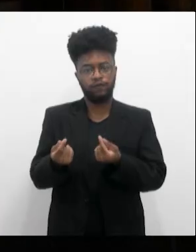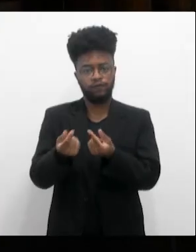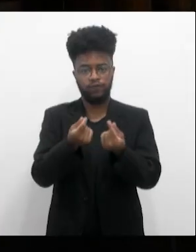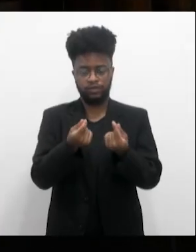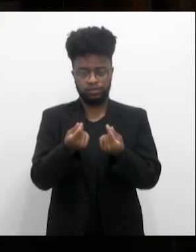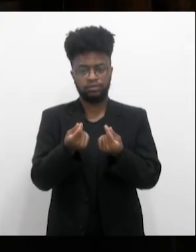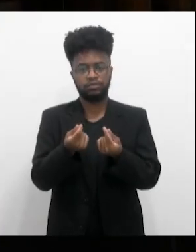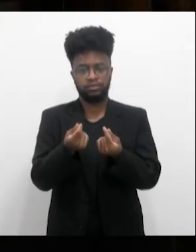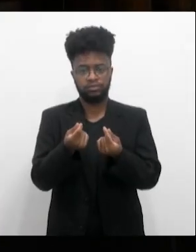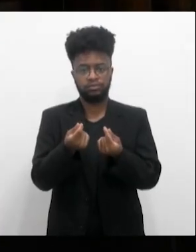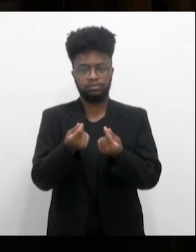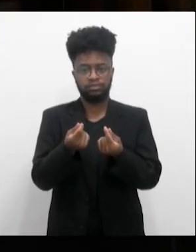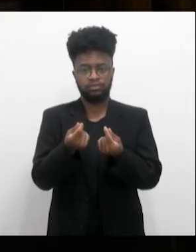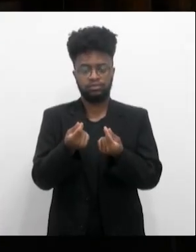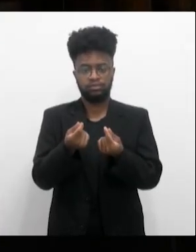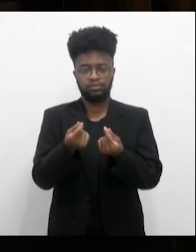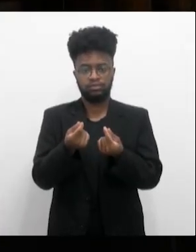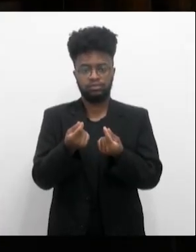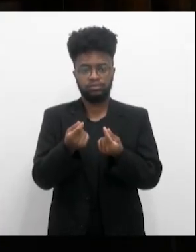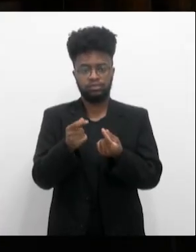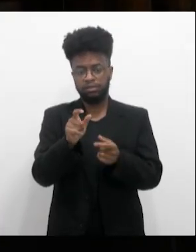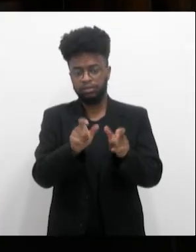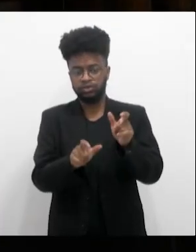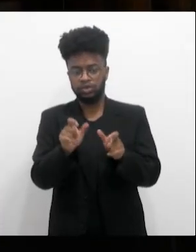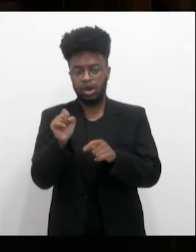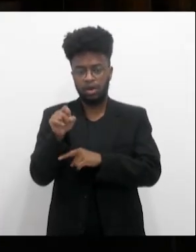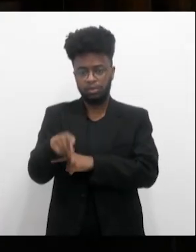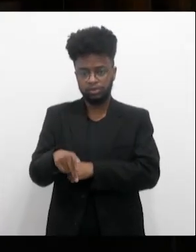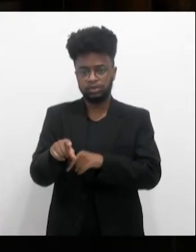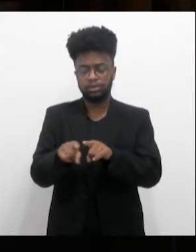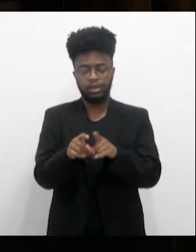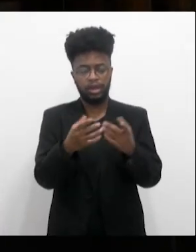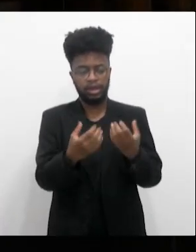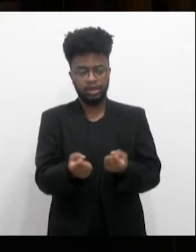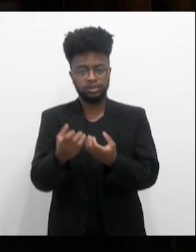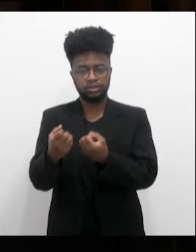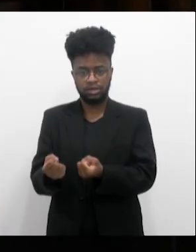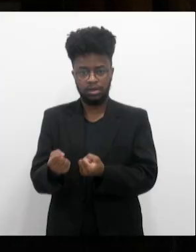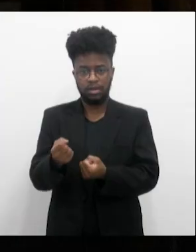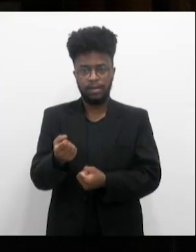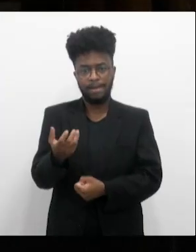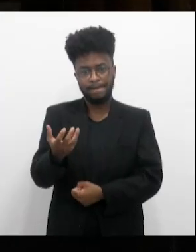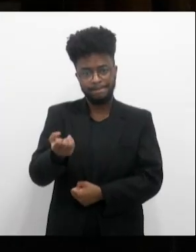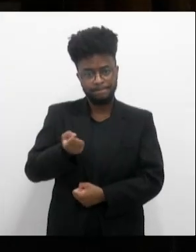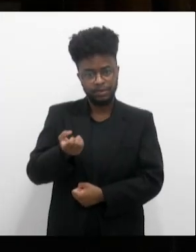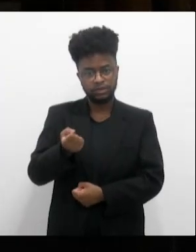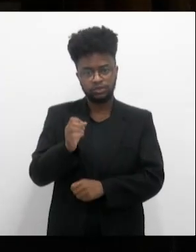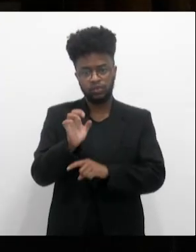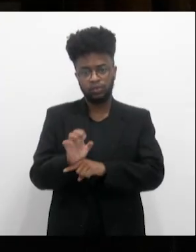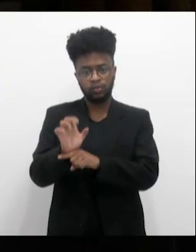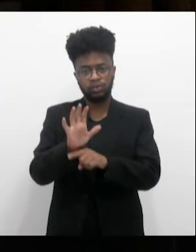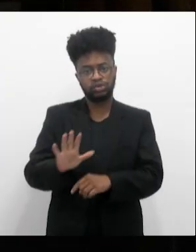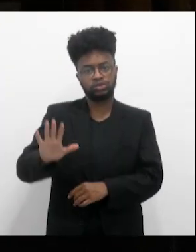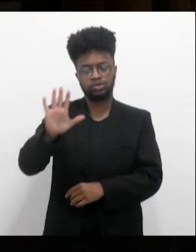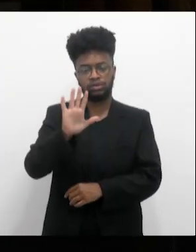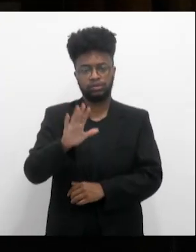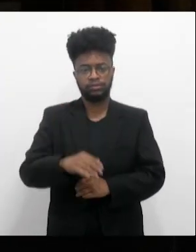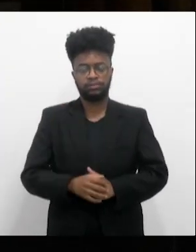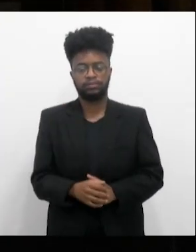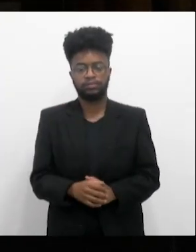financeiro dos inativos e pensionistas de todo o estado do Rio de Janeiro.